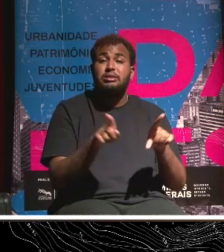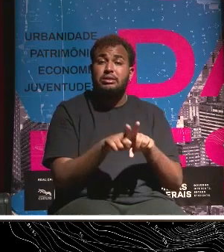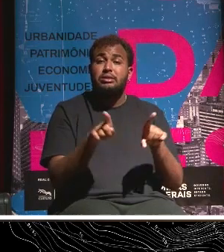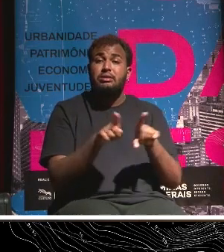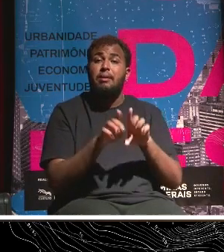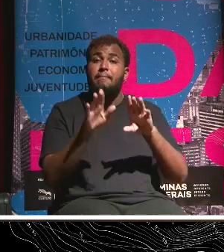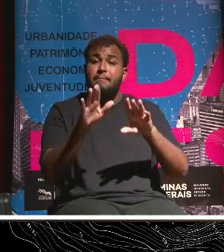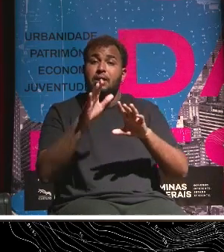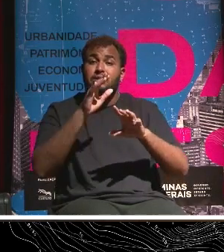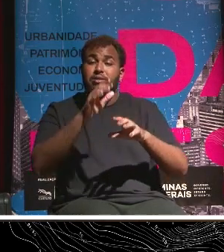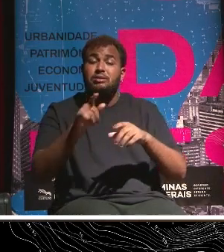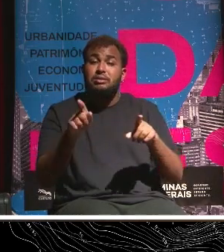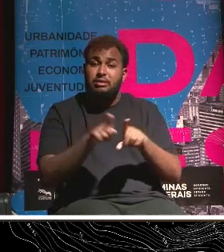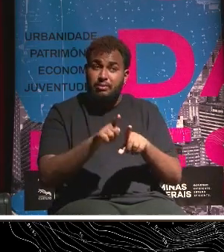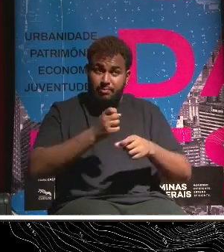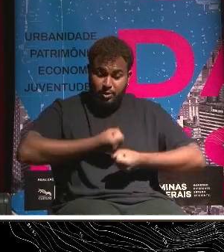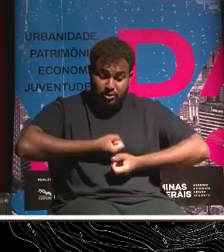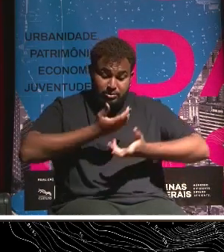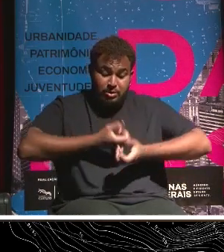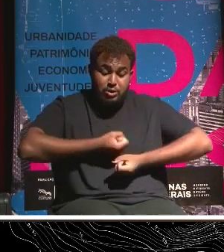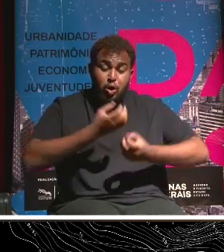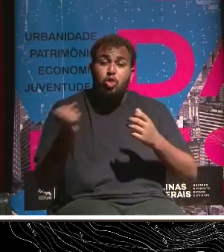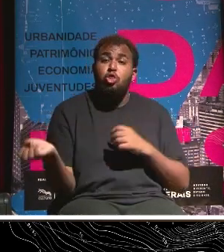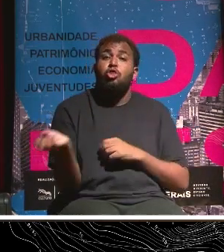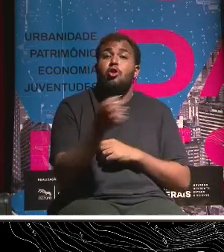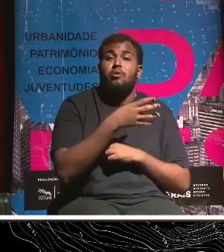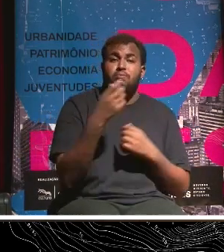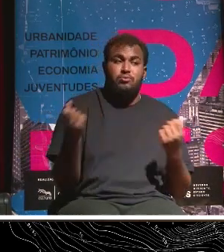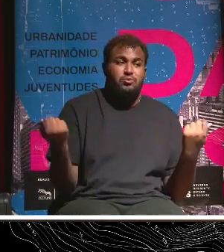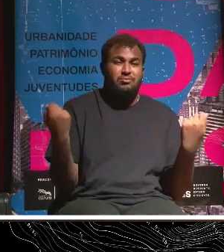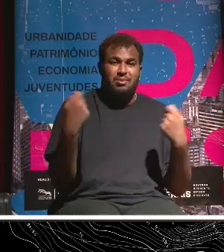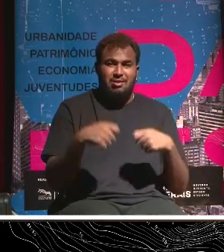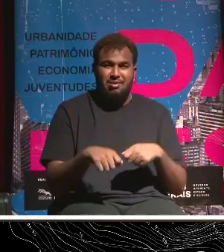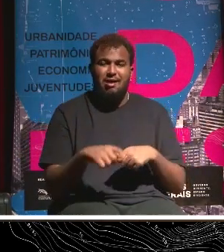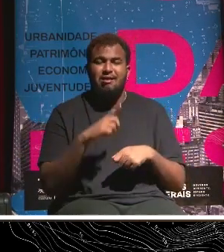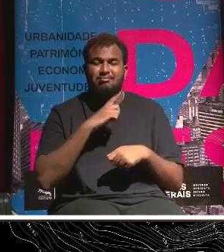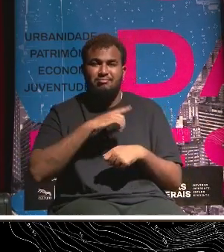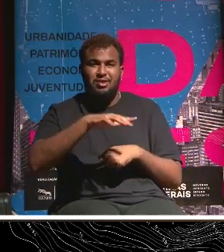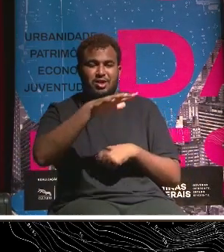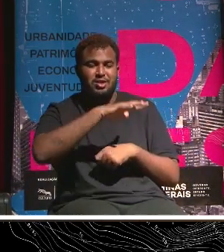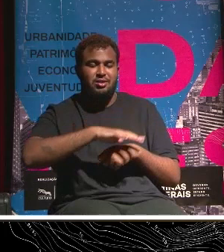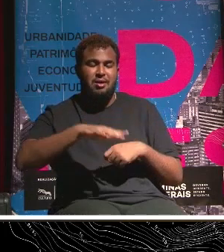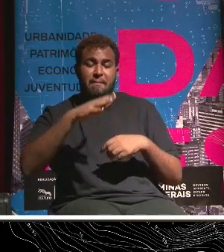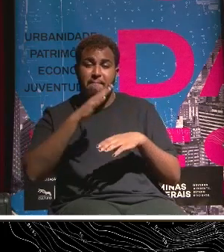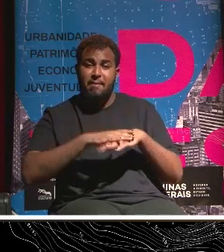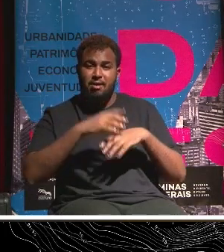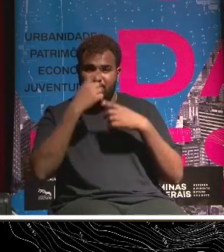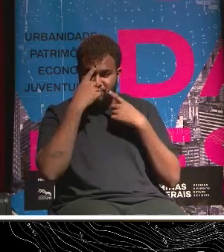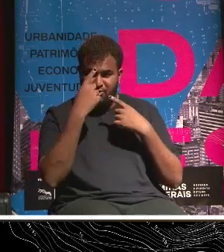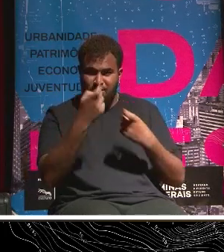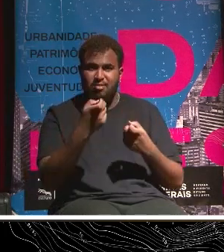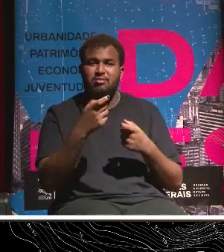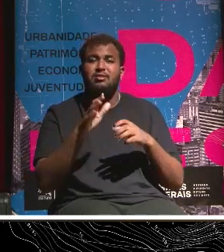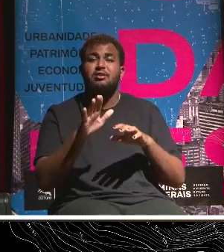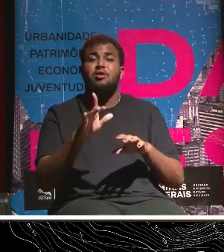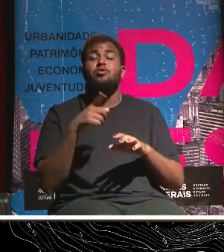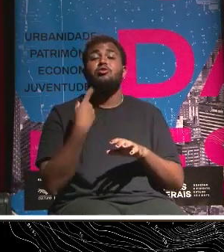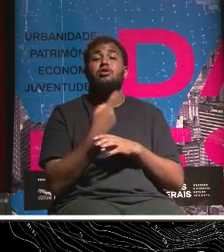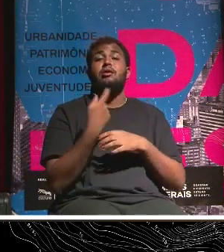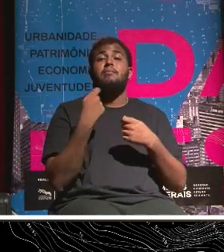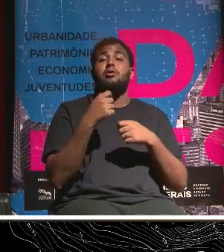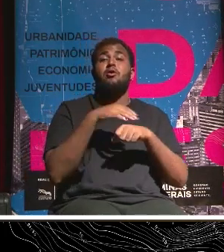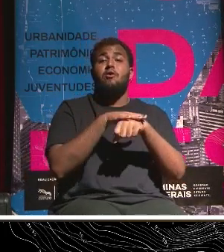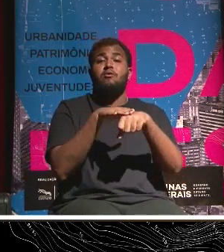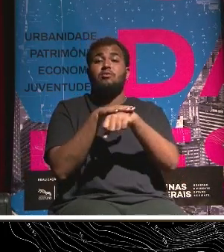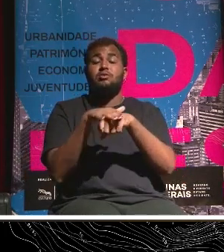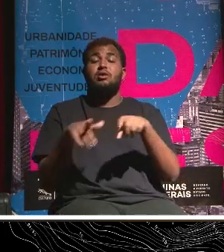também é vocalização de novas possibilidades por esses territórios acometidos por mais violência. A gente precisa conversar